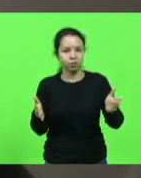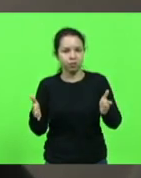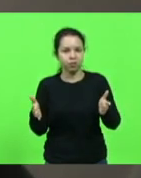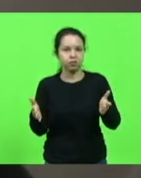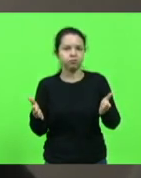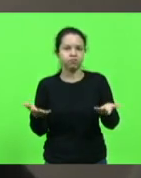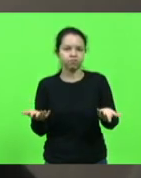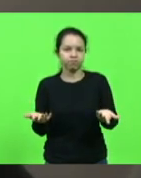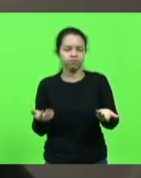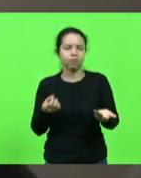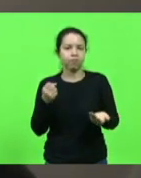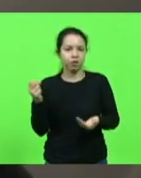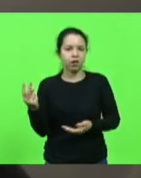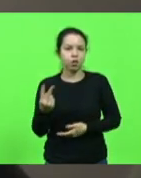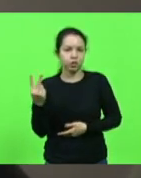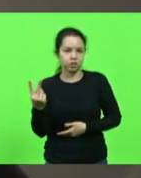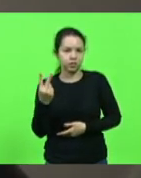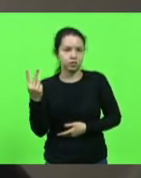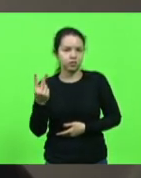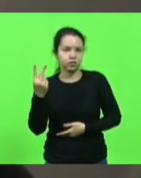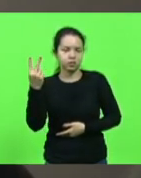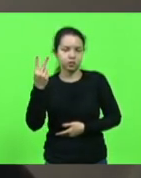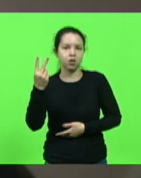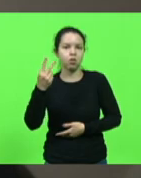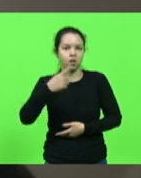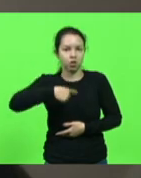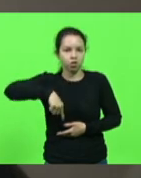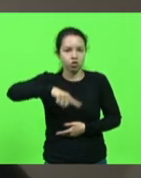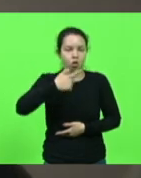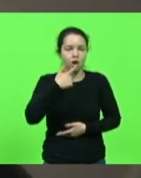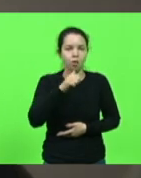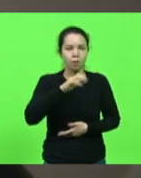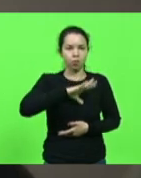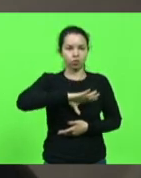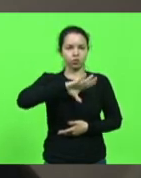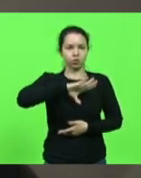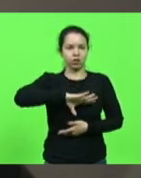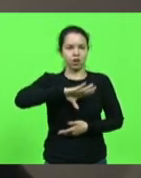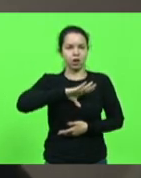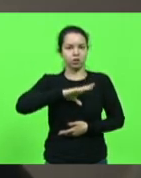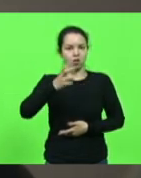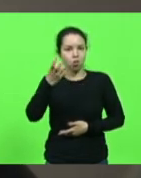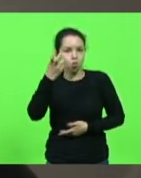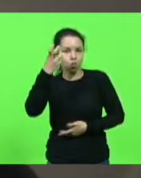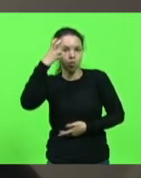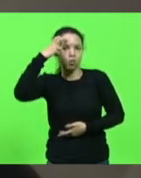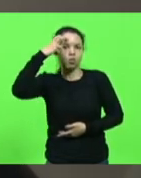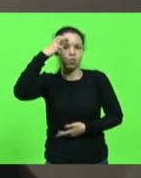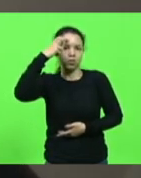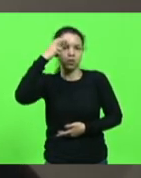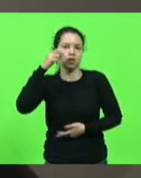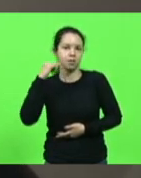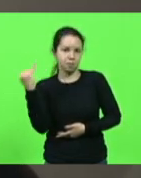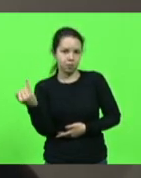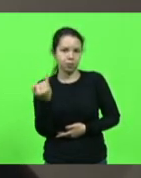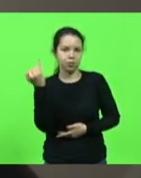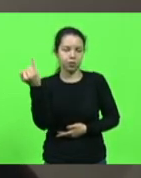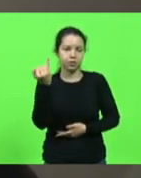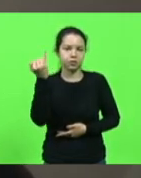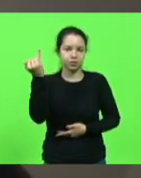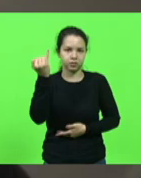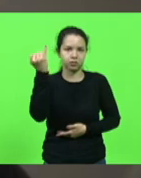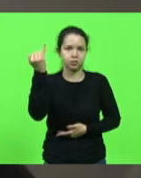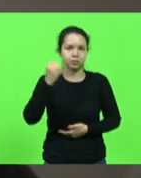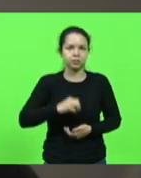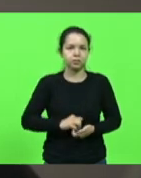de valorização da nossa língua portuguesa, da nossa cultura, da importância que, independente